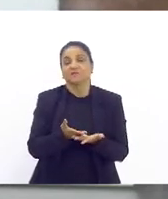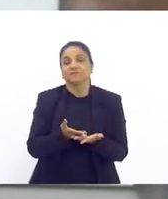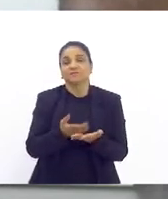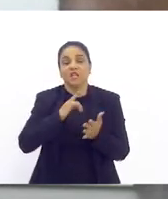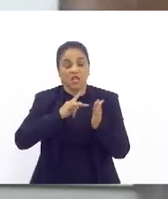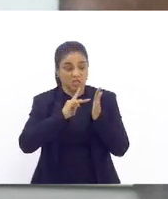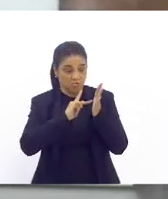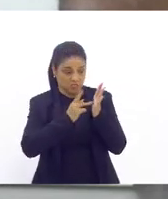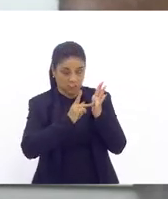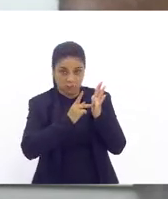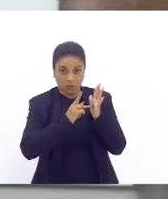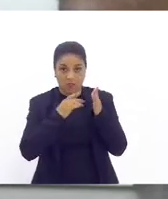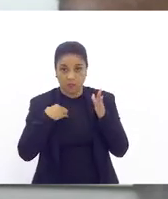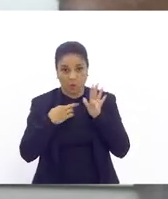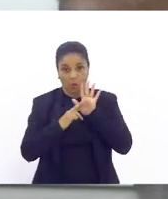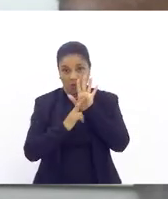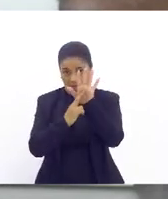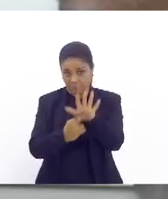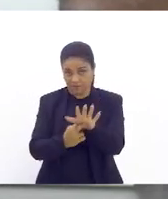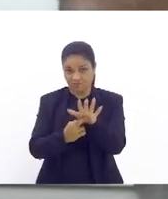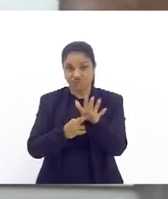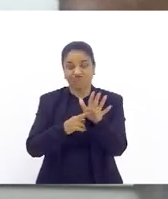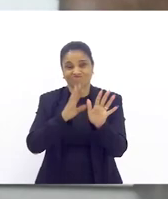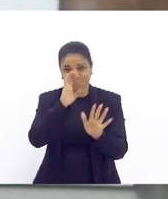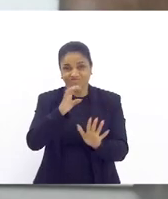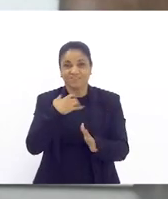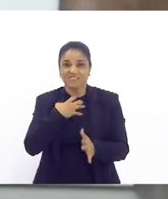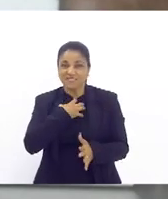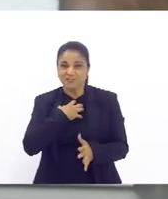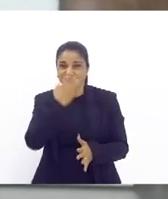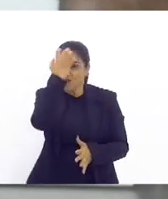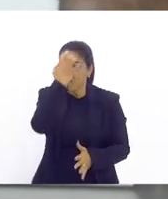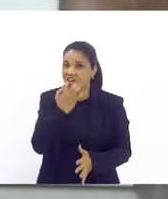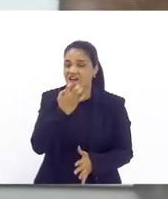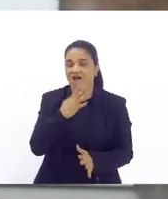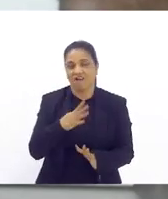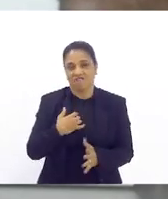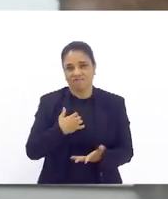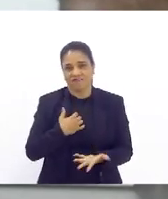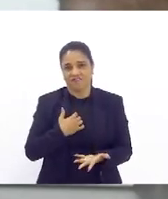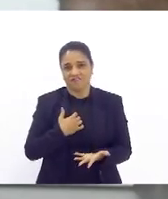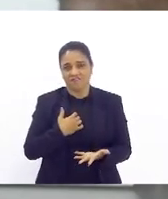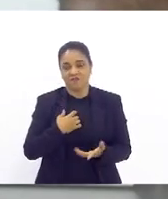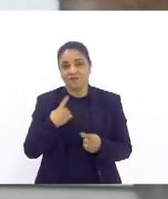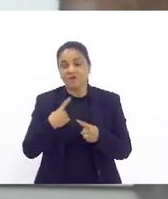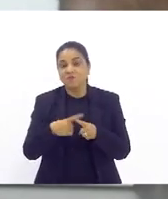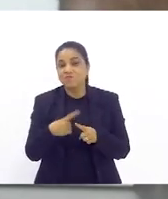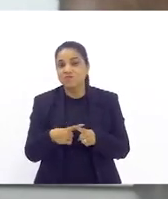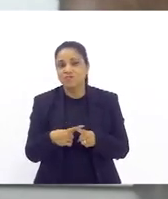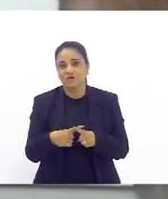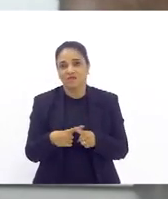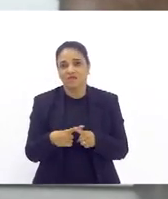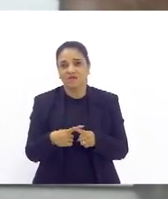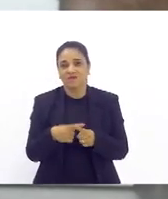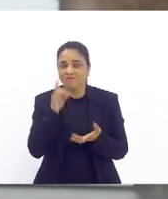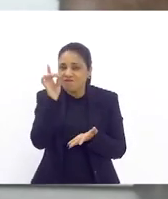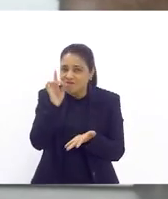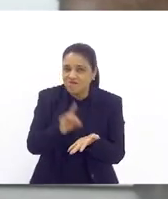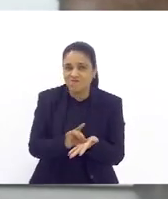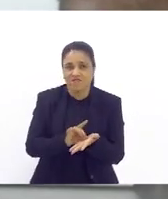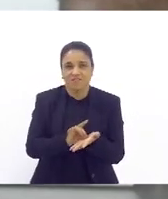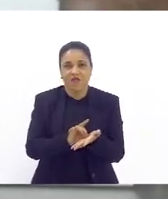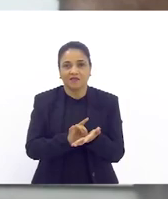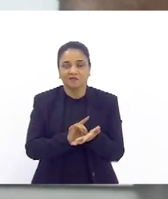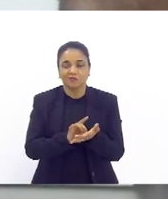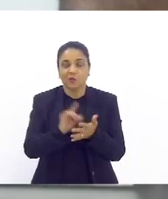como sindicato Nós consideramos isso grave né uma vez que a nosso ver uma rede na verdade assim o papel